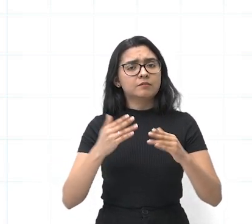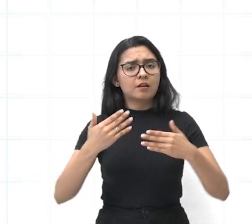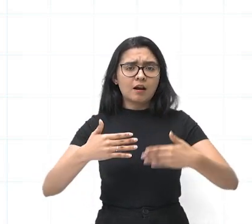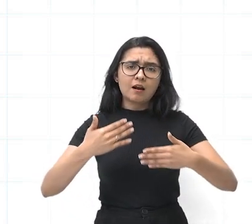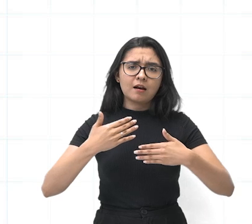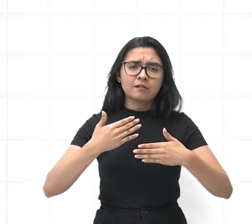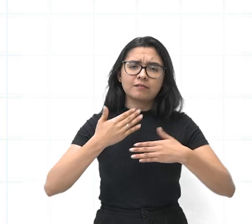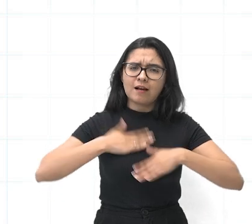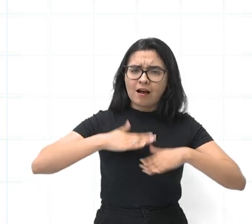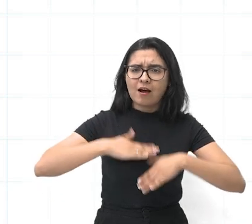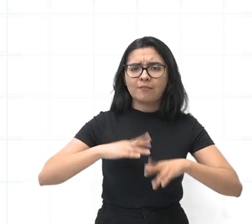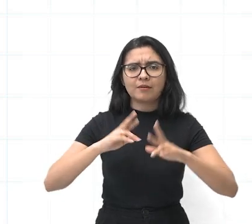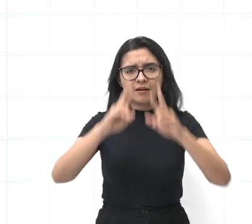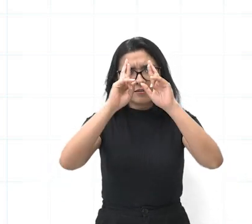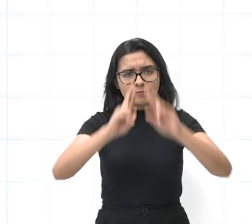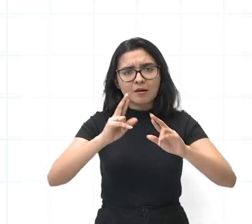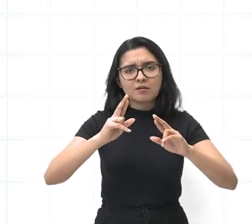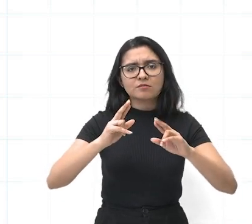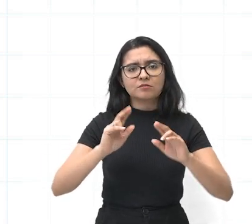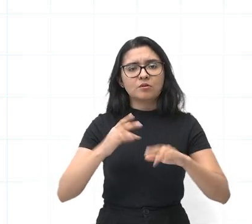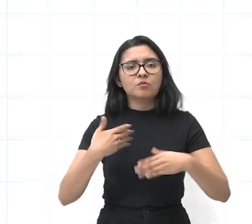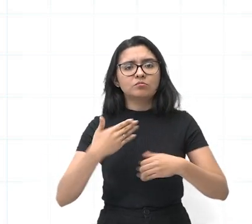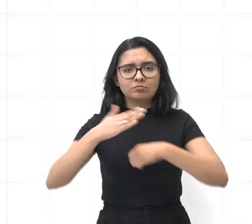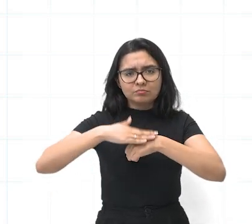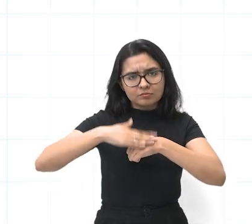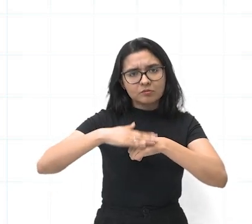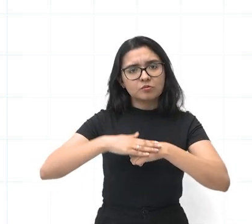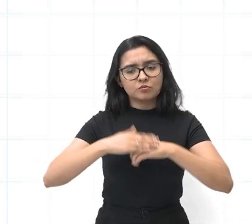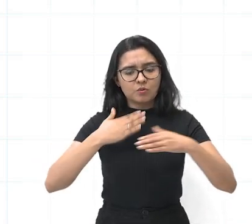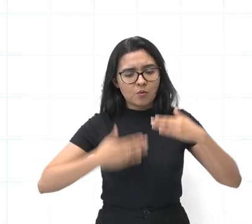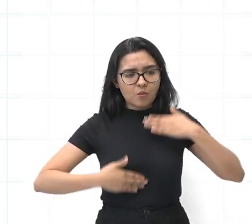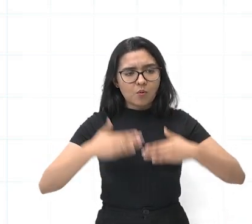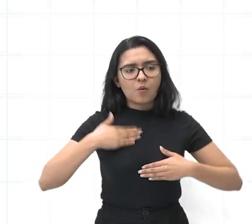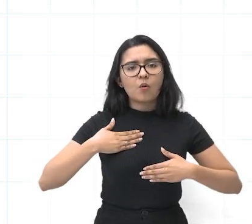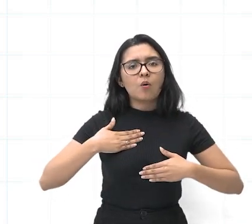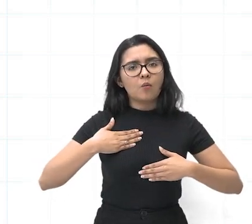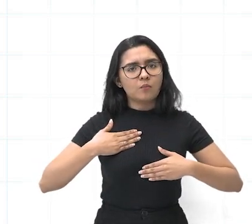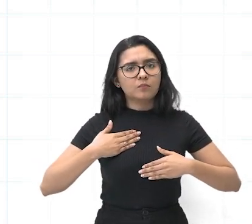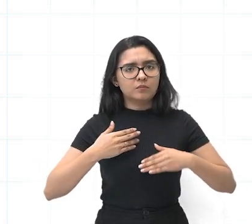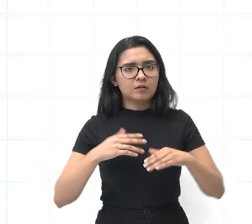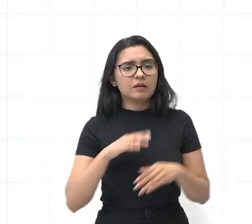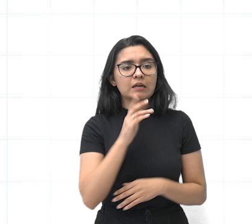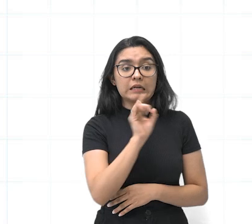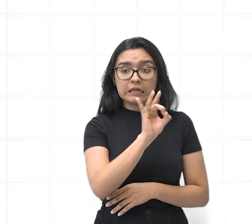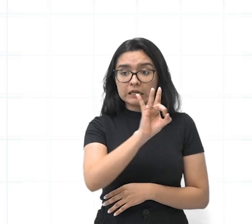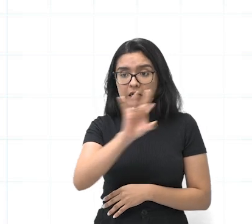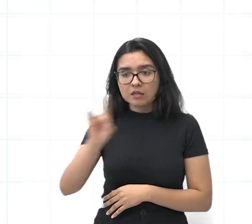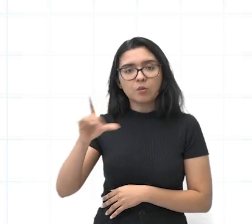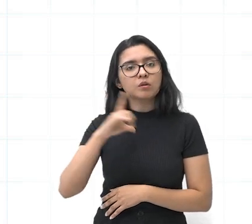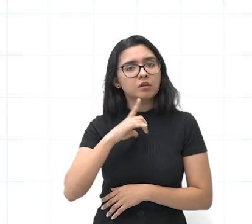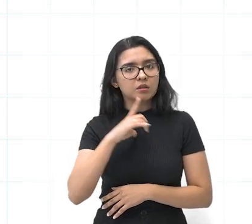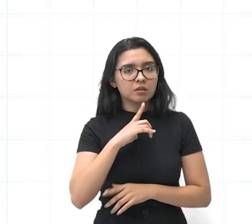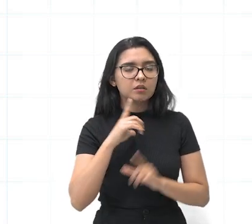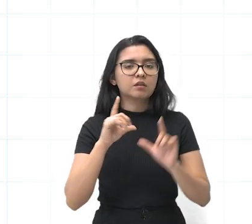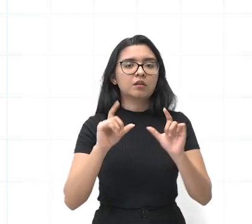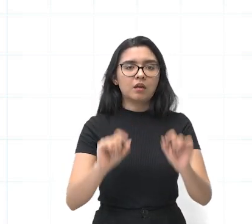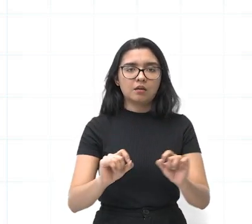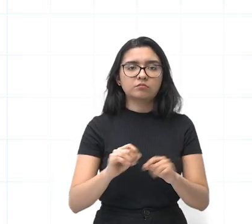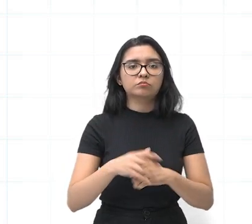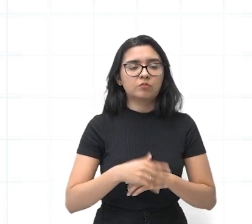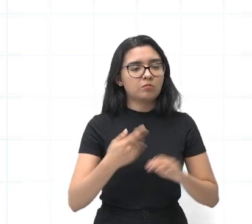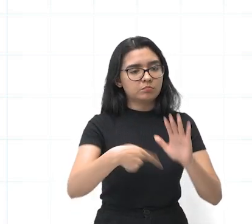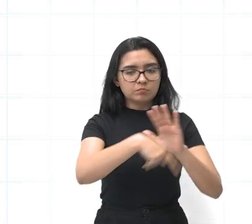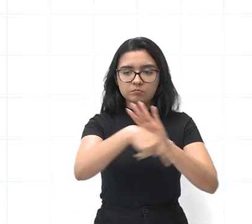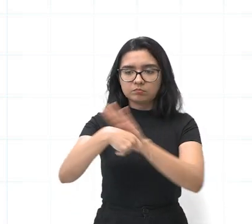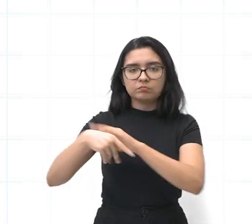evolução, respeite o seu corpo, cada um tem o seu processo. Não é porque o colega aprendeu a fazer ali o nado crawl de um dia para o outro